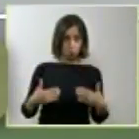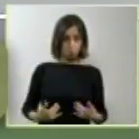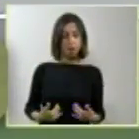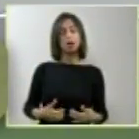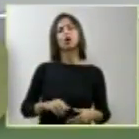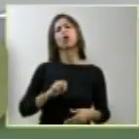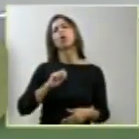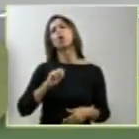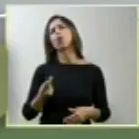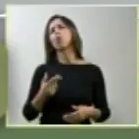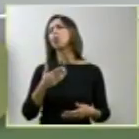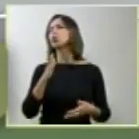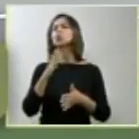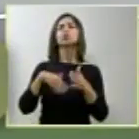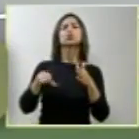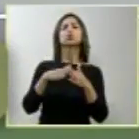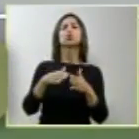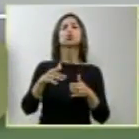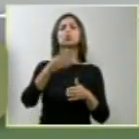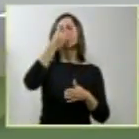seres vivos em geral?